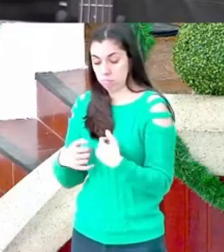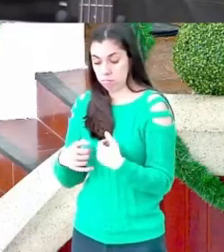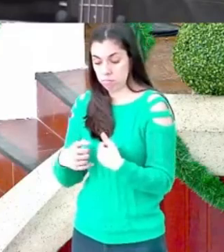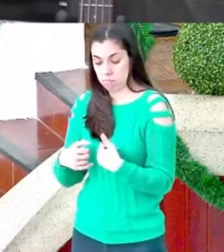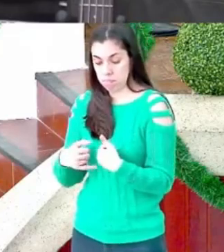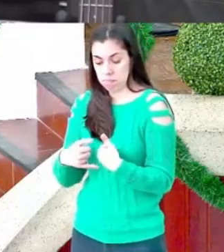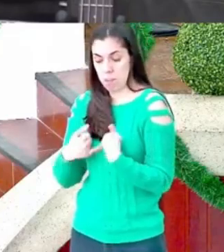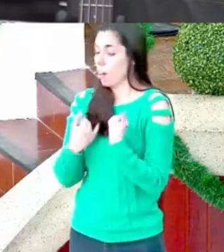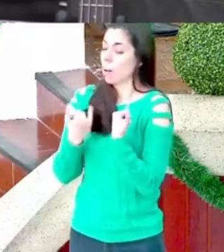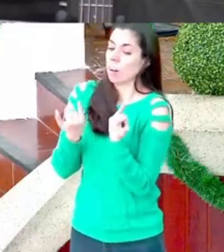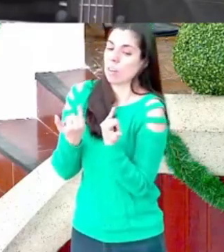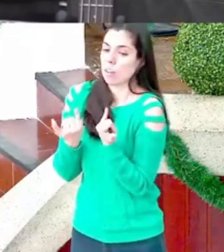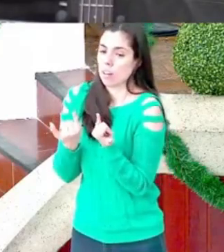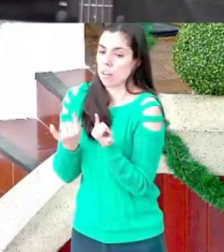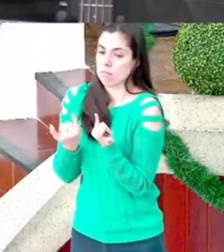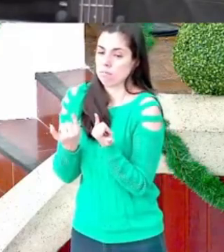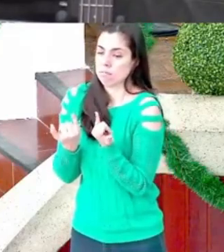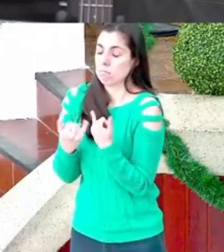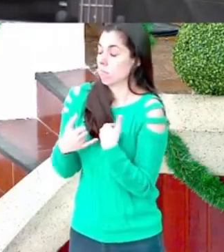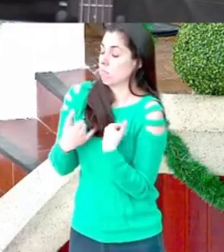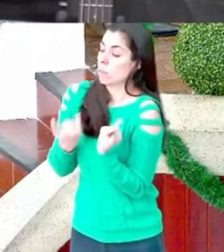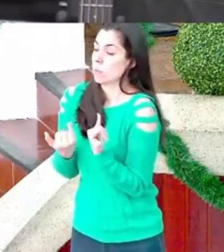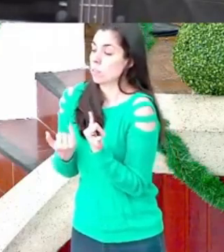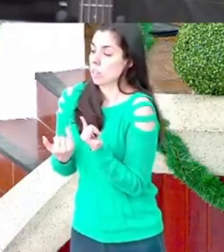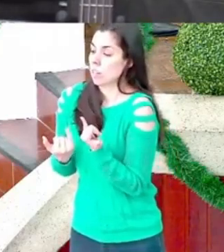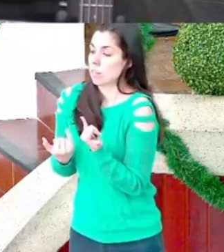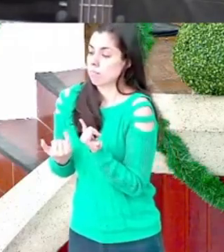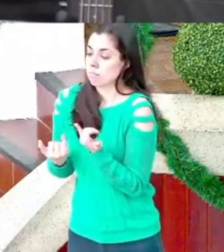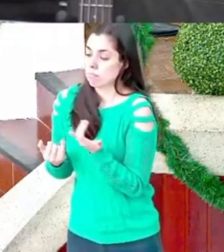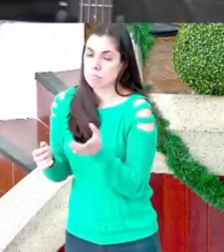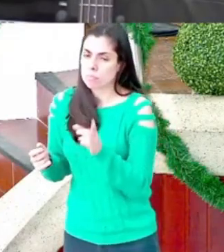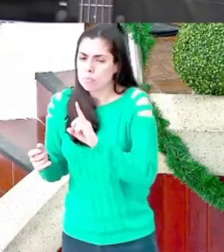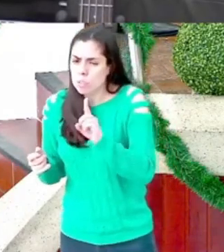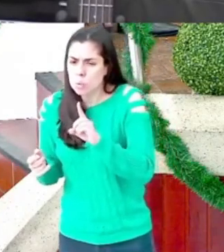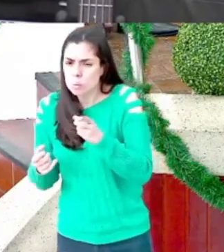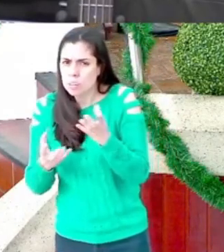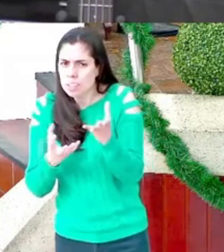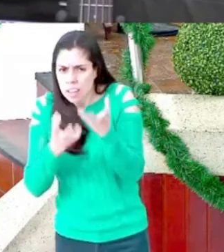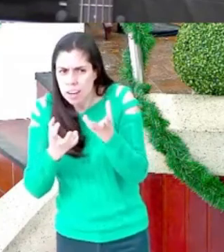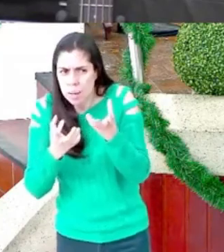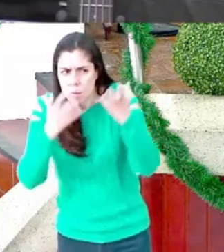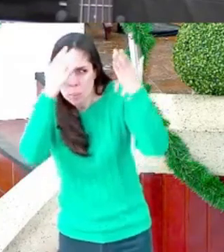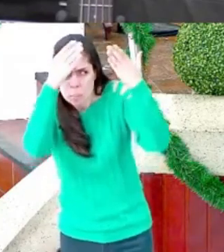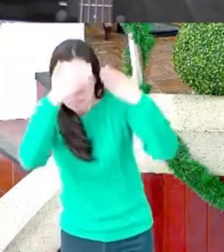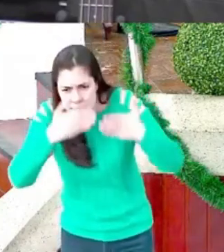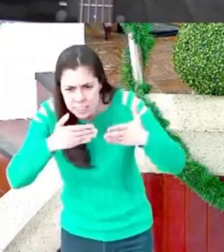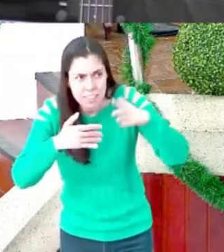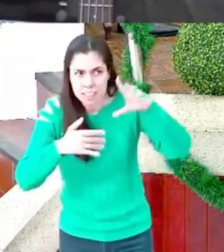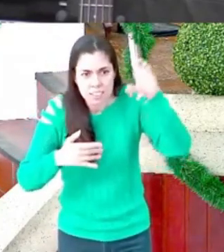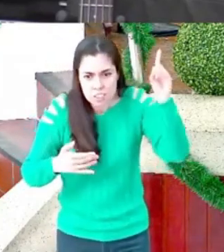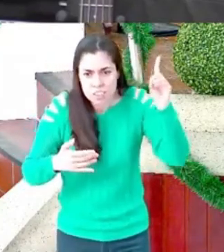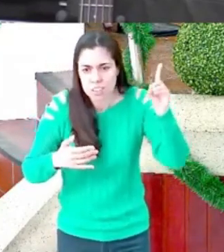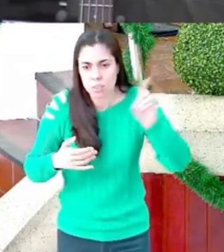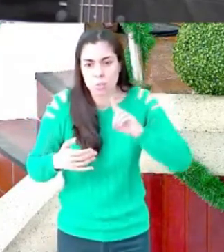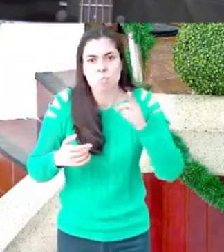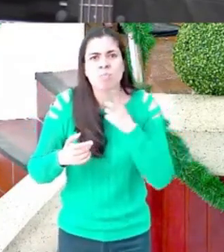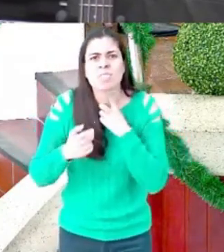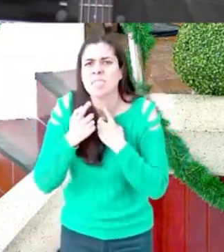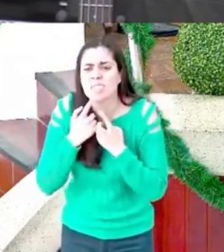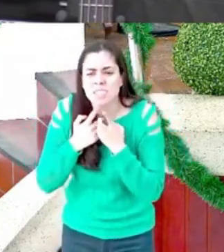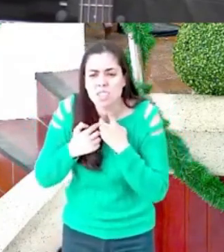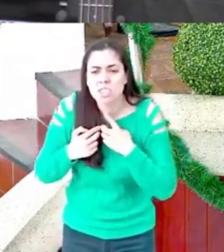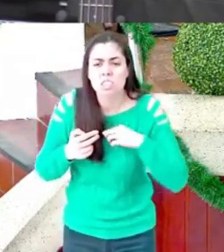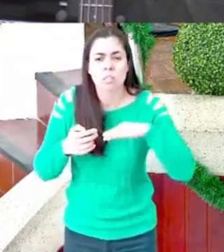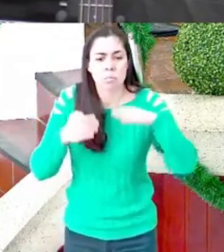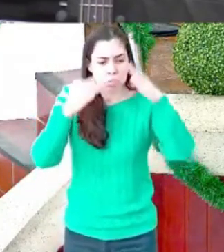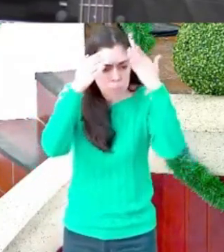sejamos plenamente a sua imagem e semelhança. Assim como Paulo fala ali em 2 Coríntios,